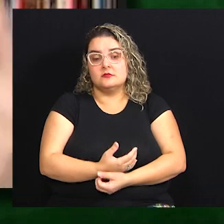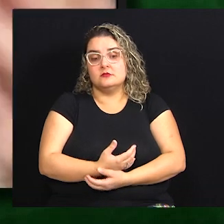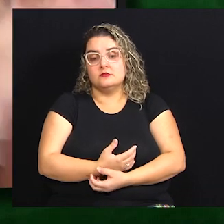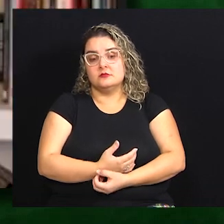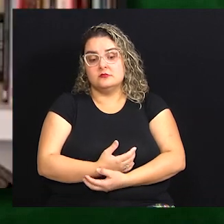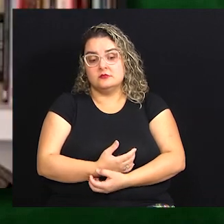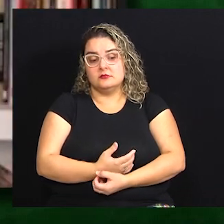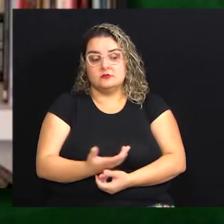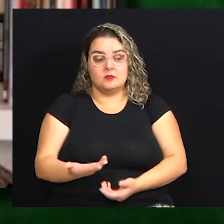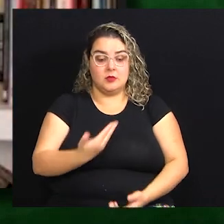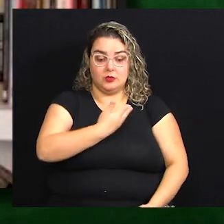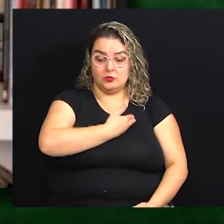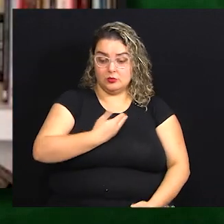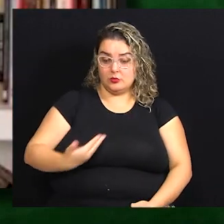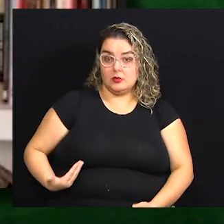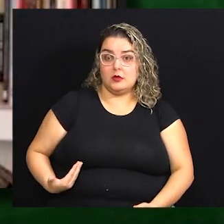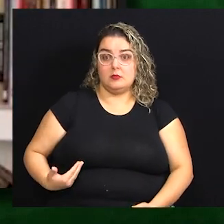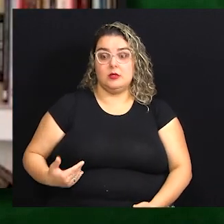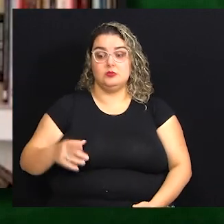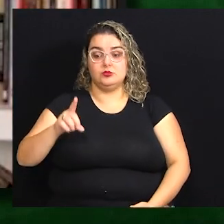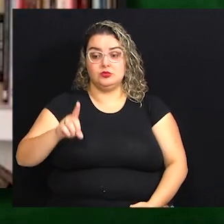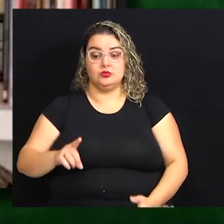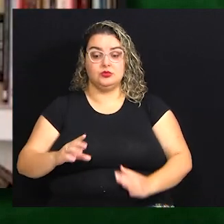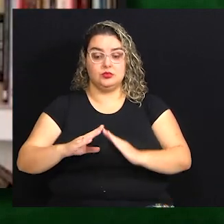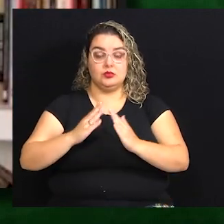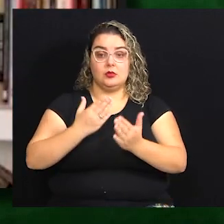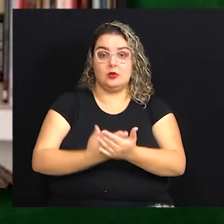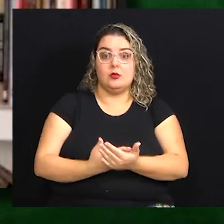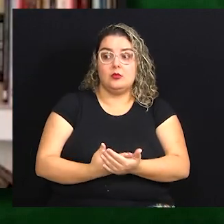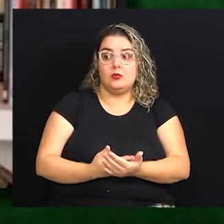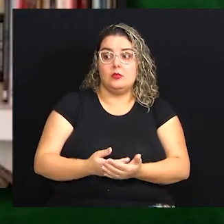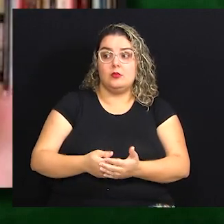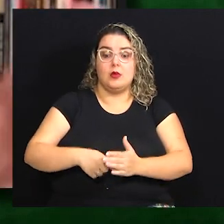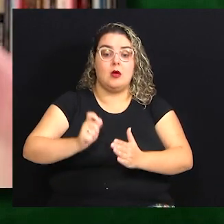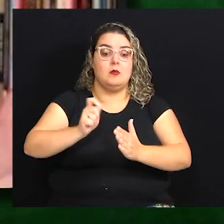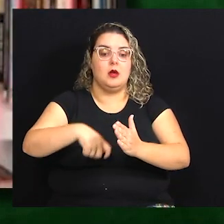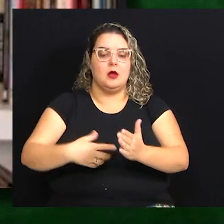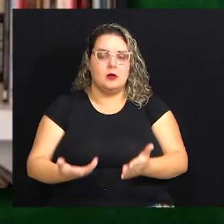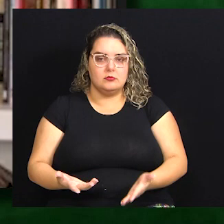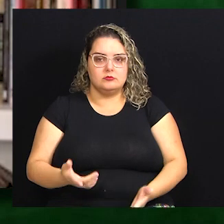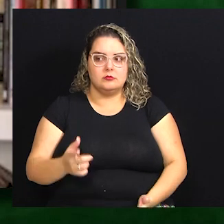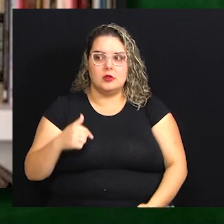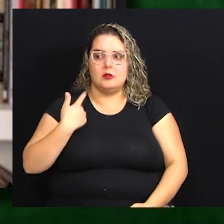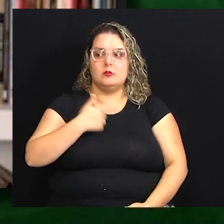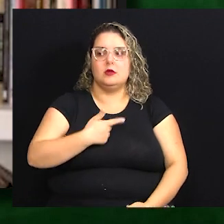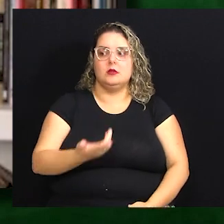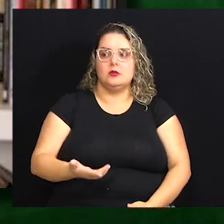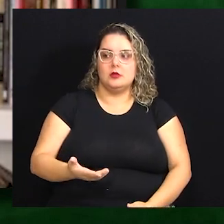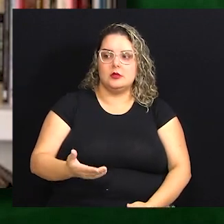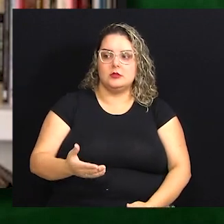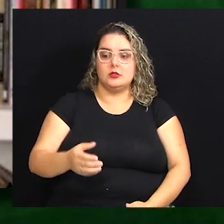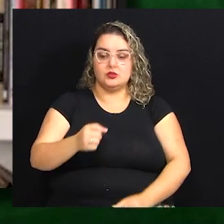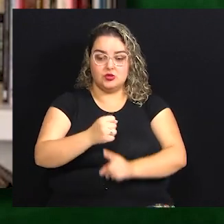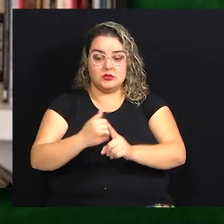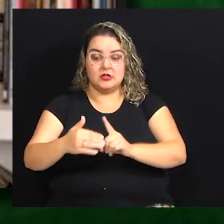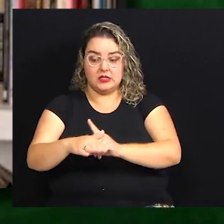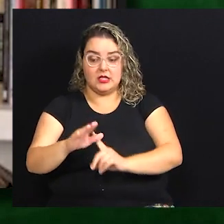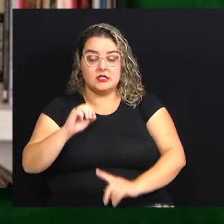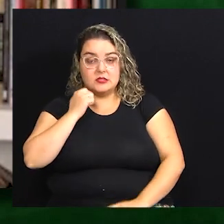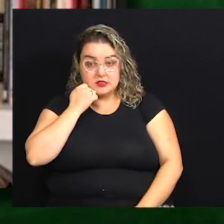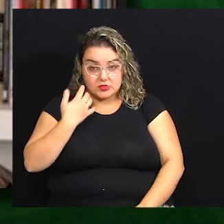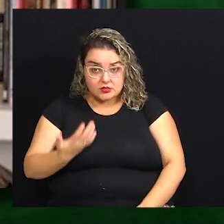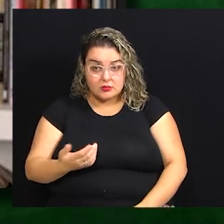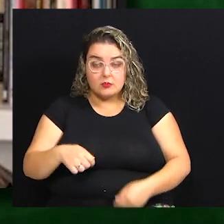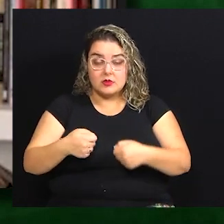para um governante, para um diretor de escola, então, um abaixo-assinado era para uma sociedade científica. Então, você tem que